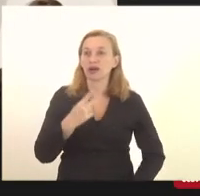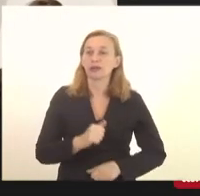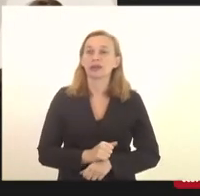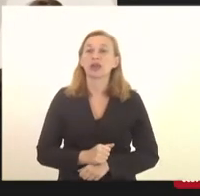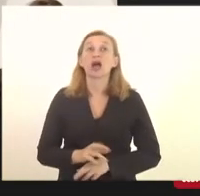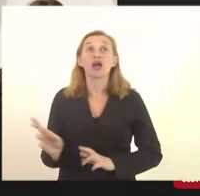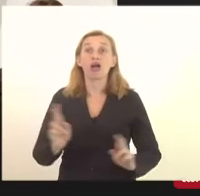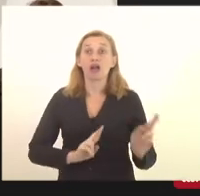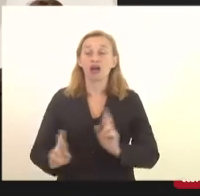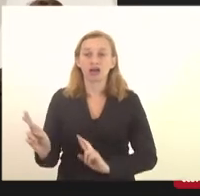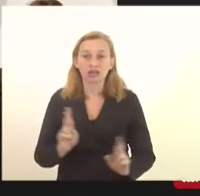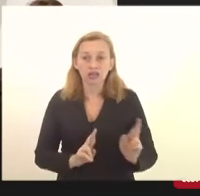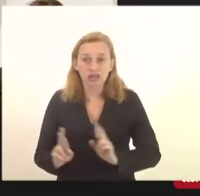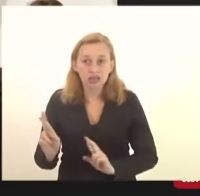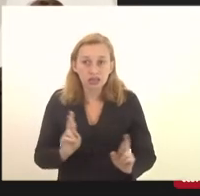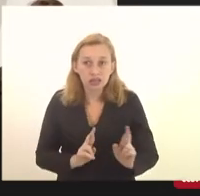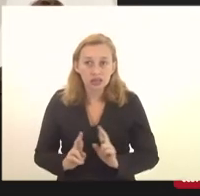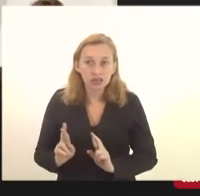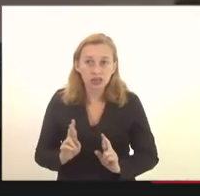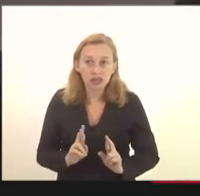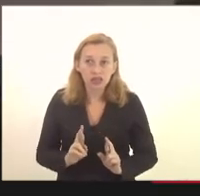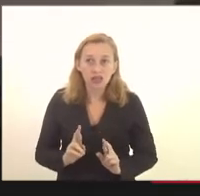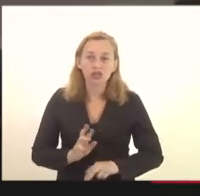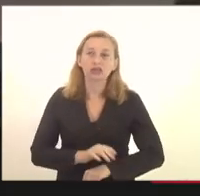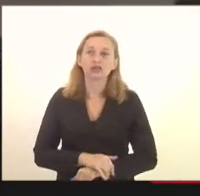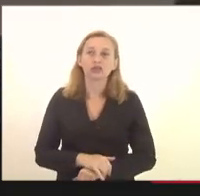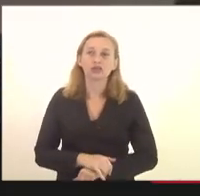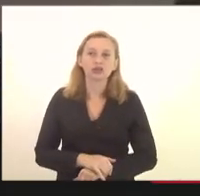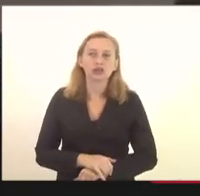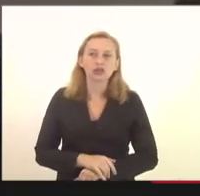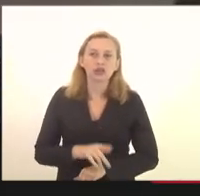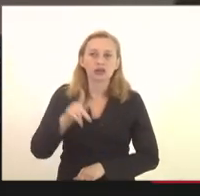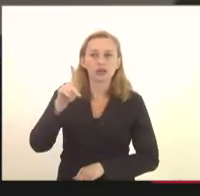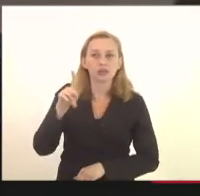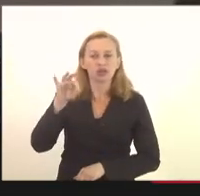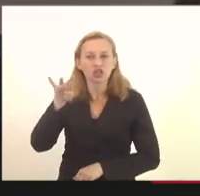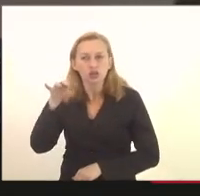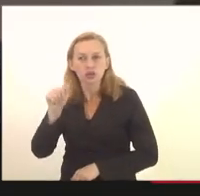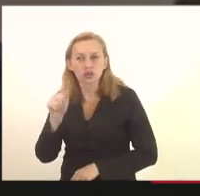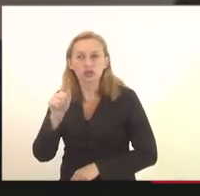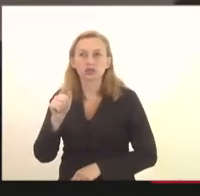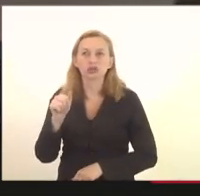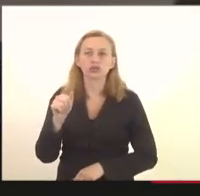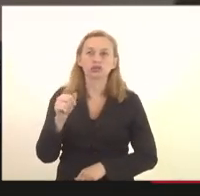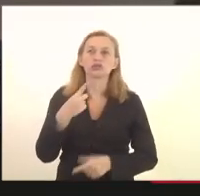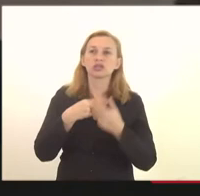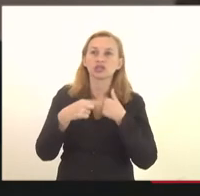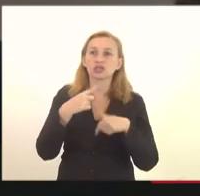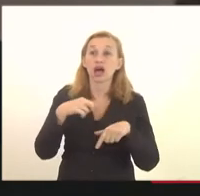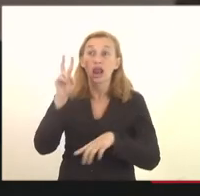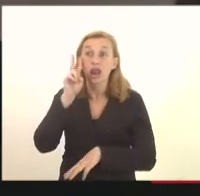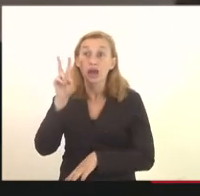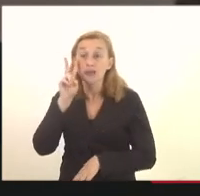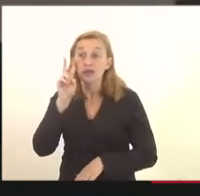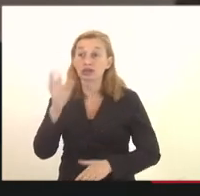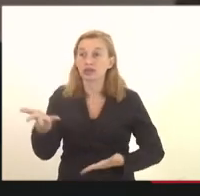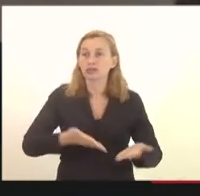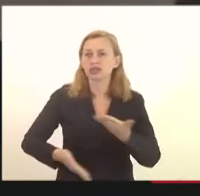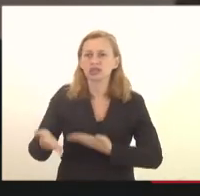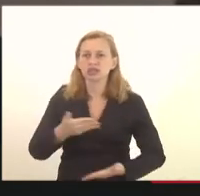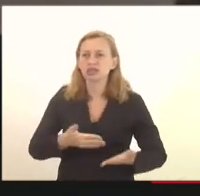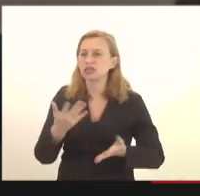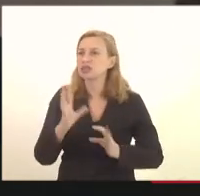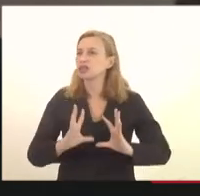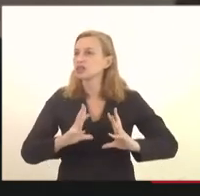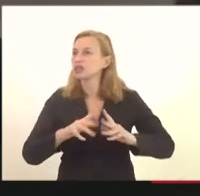Em relação ao descomissionamento, a Petrobras não tem nenhuma perspectiva ainda, lembrando que a gente está participando no campo de tartaruga